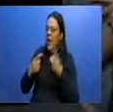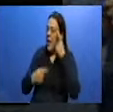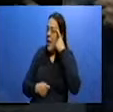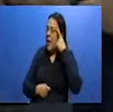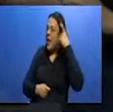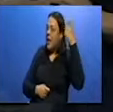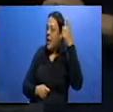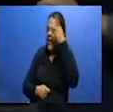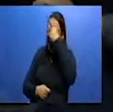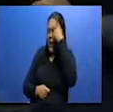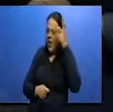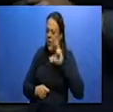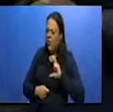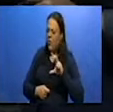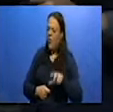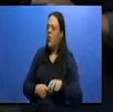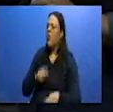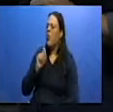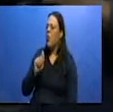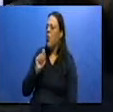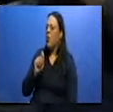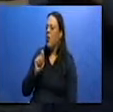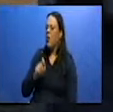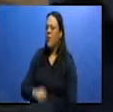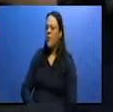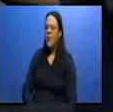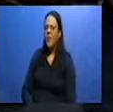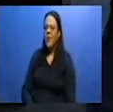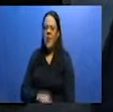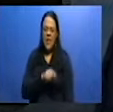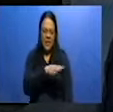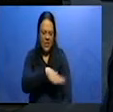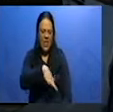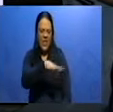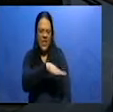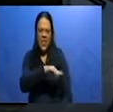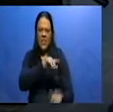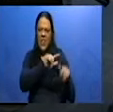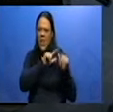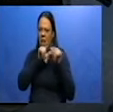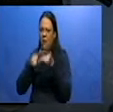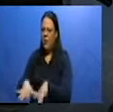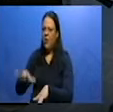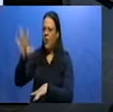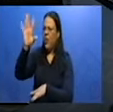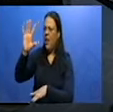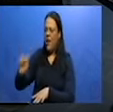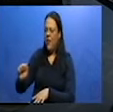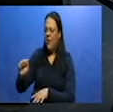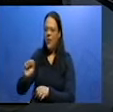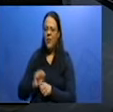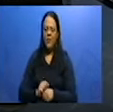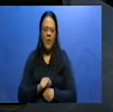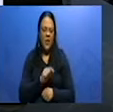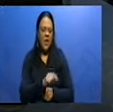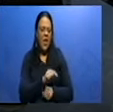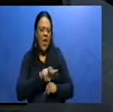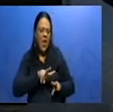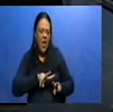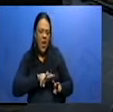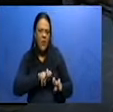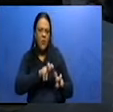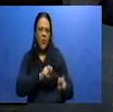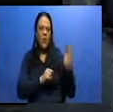vai abandonar o comércio na África e ficar só com a exploração de cana no Brasil?